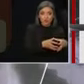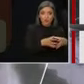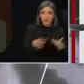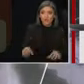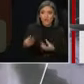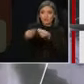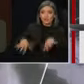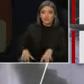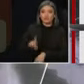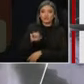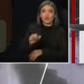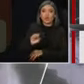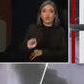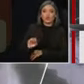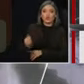de